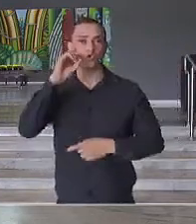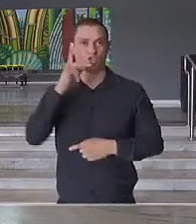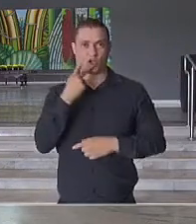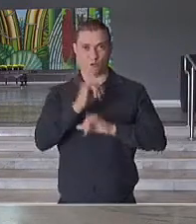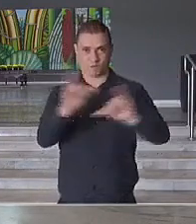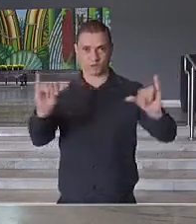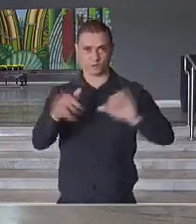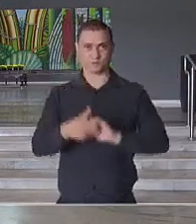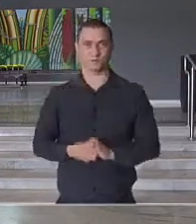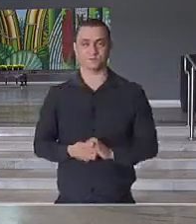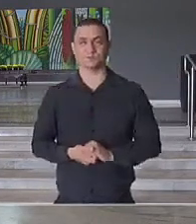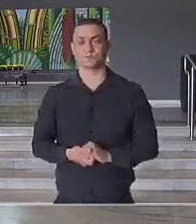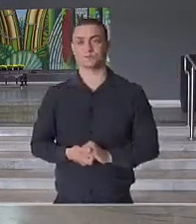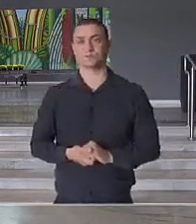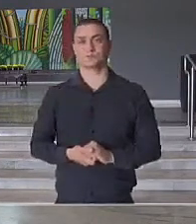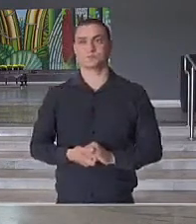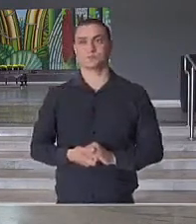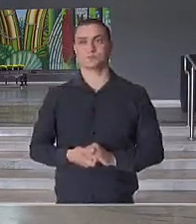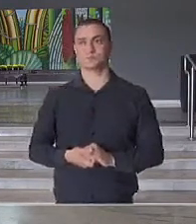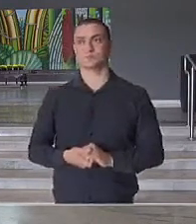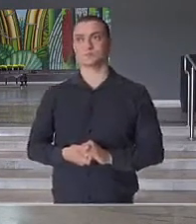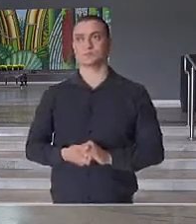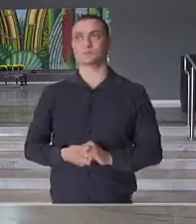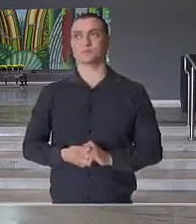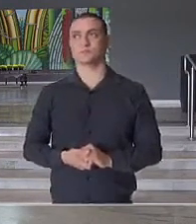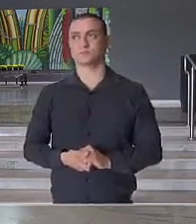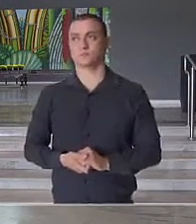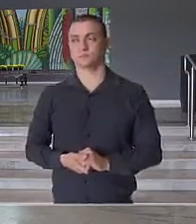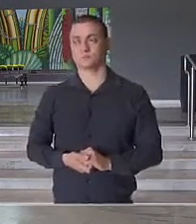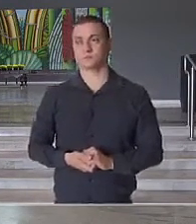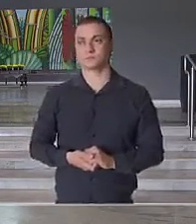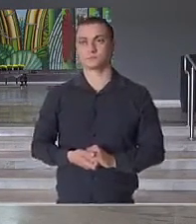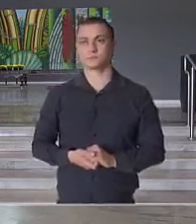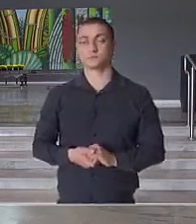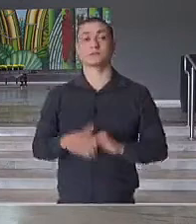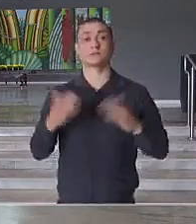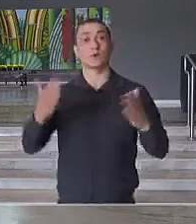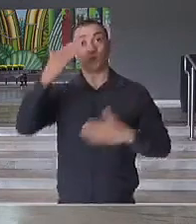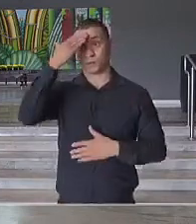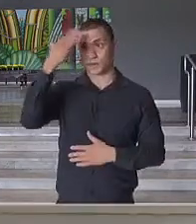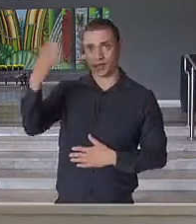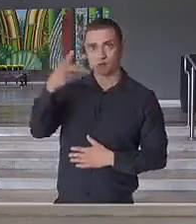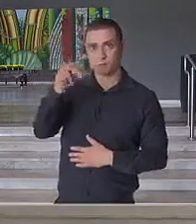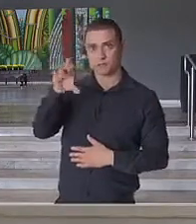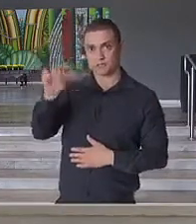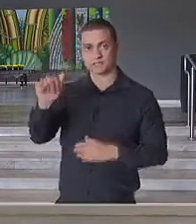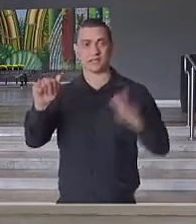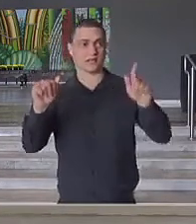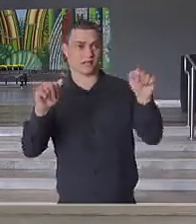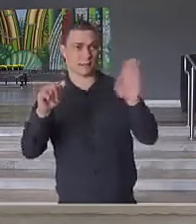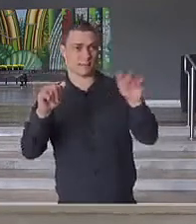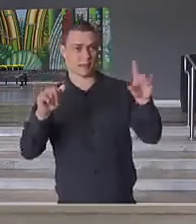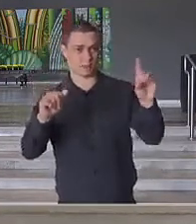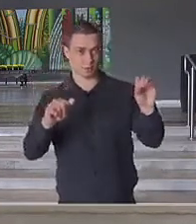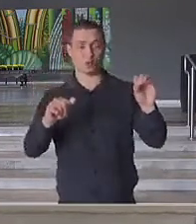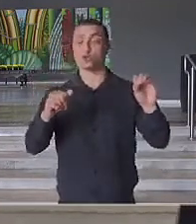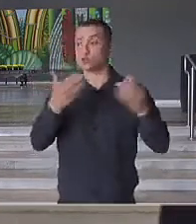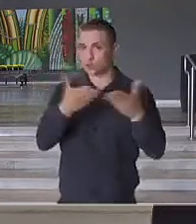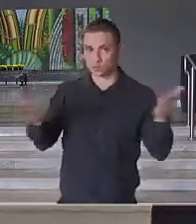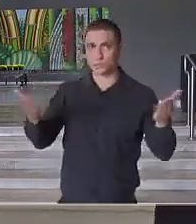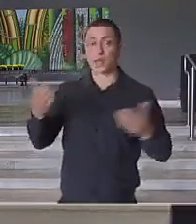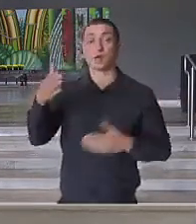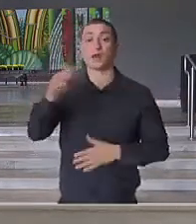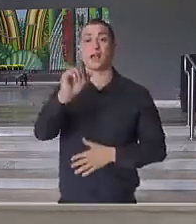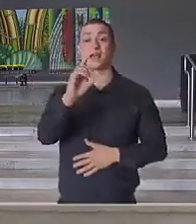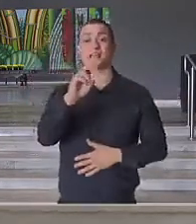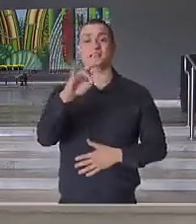mencionei. Tá bom? Obrigado, então. Obrigado, Patrícia, Gabardo, Vignoli, Bruno, obrigado. Vamos agora a Adriana